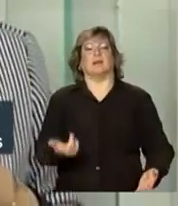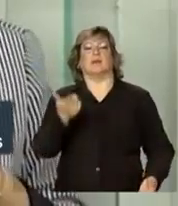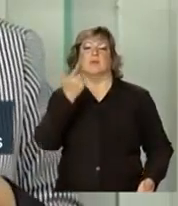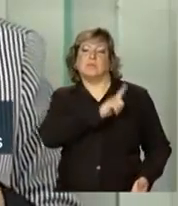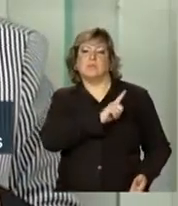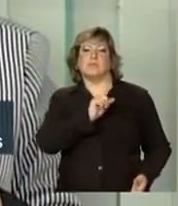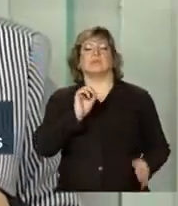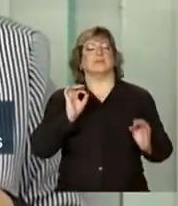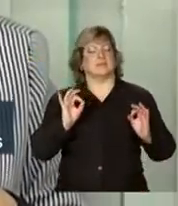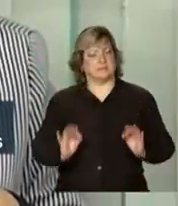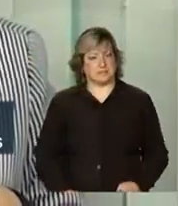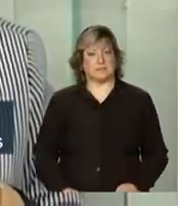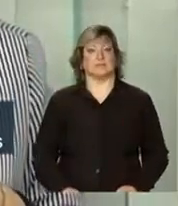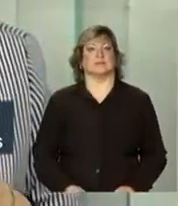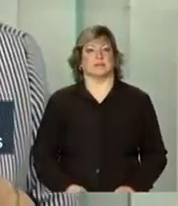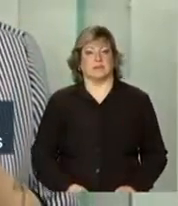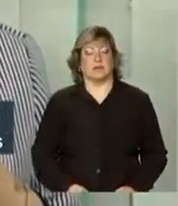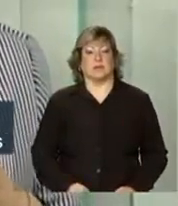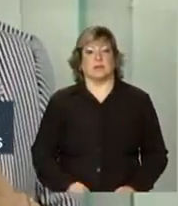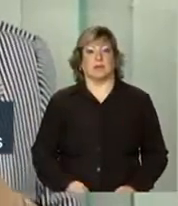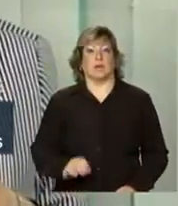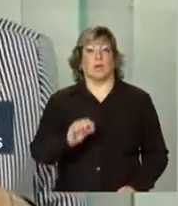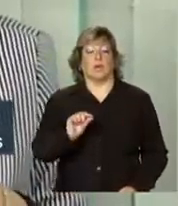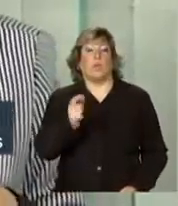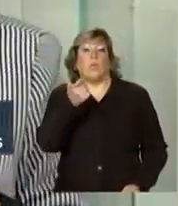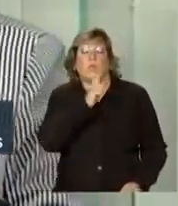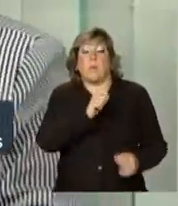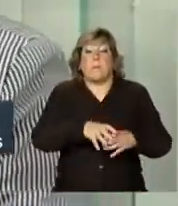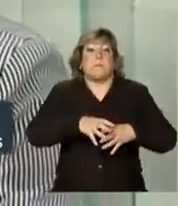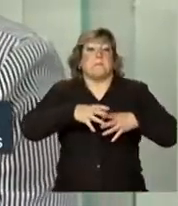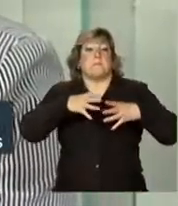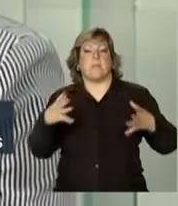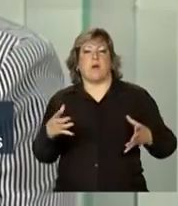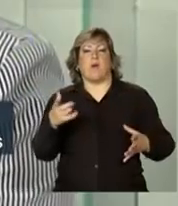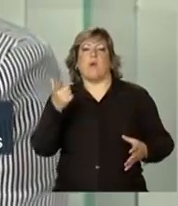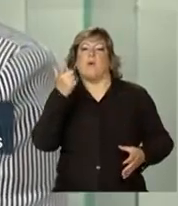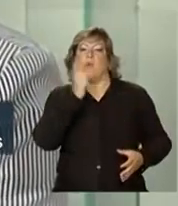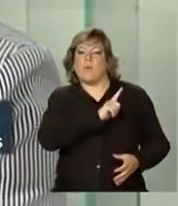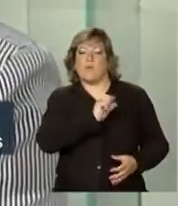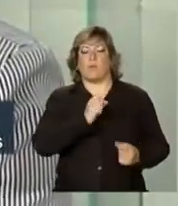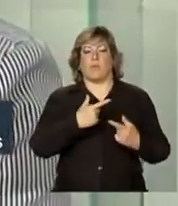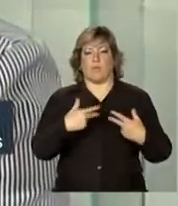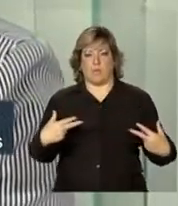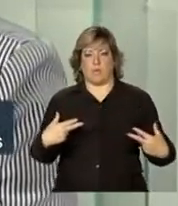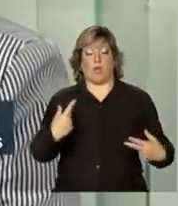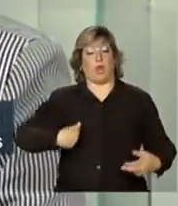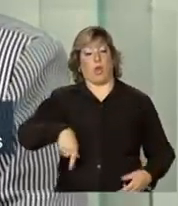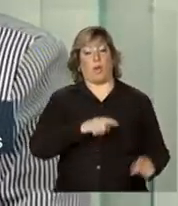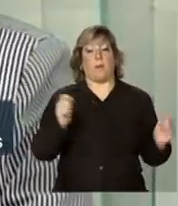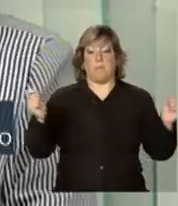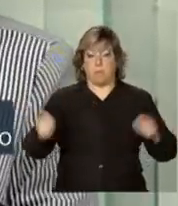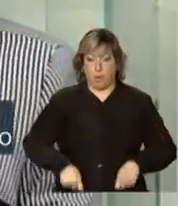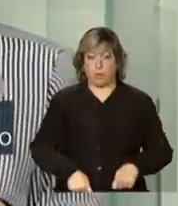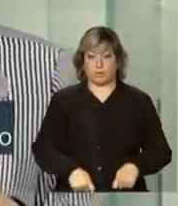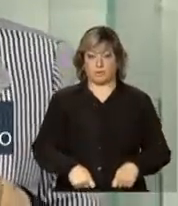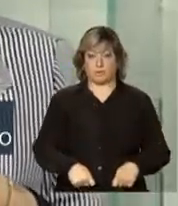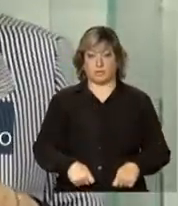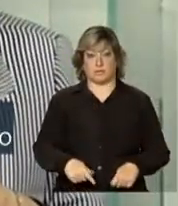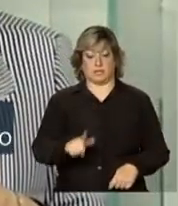sem dúvida nenhuma, os subsídios maiores para que nós possamos,